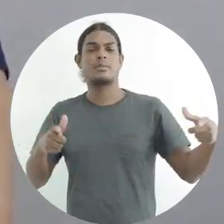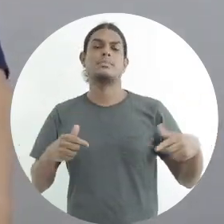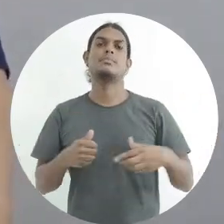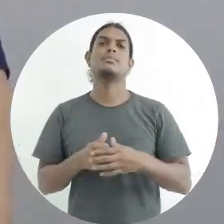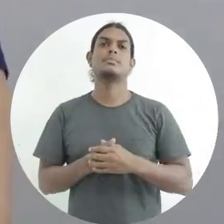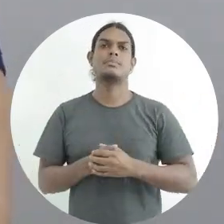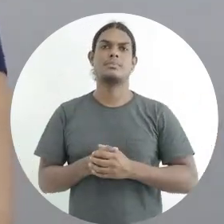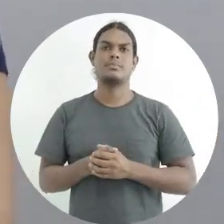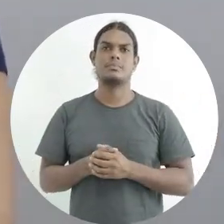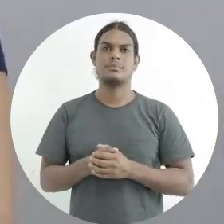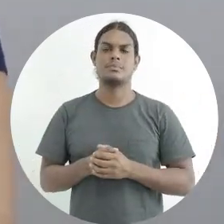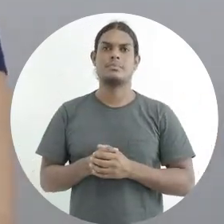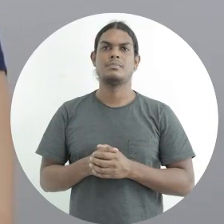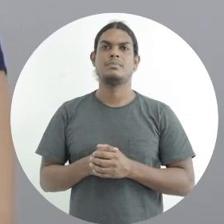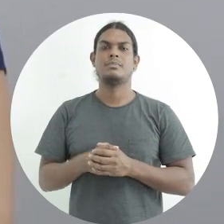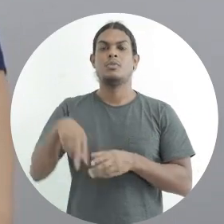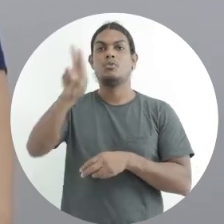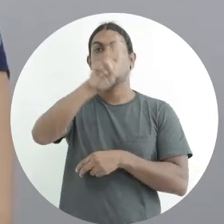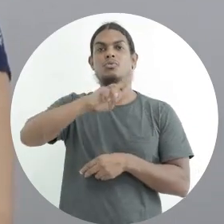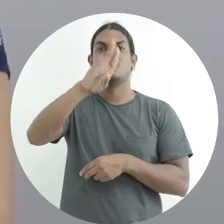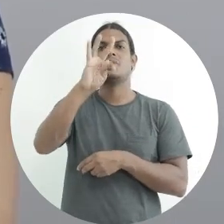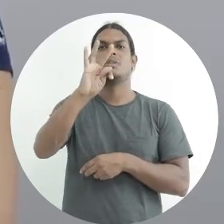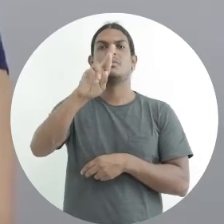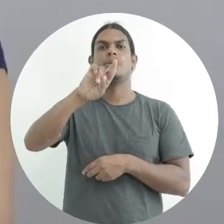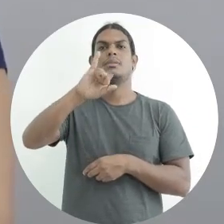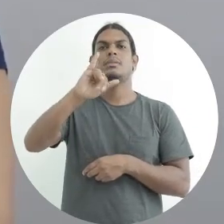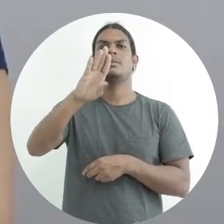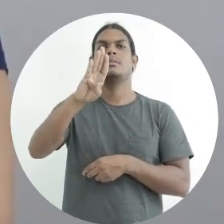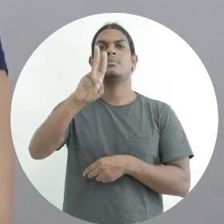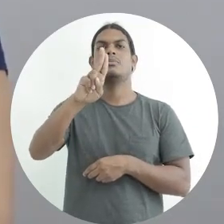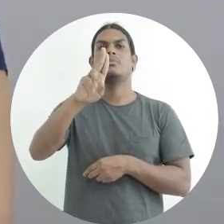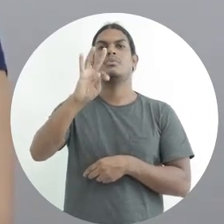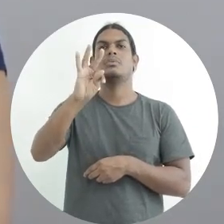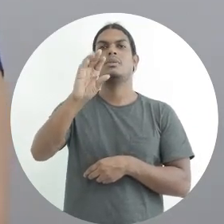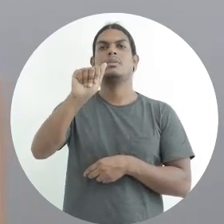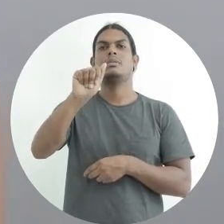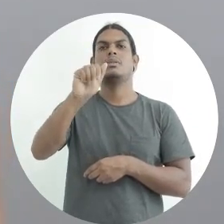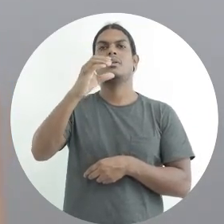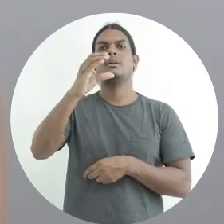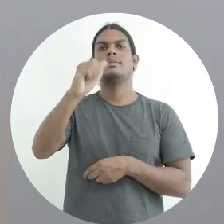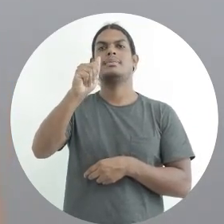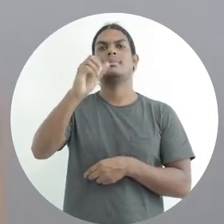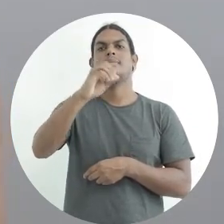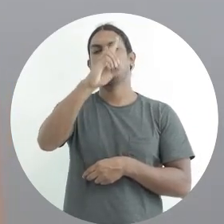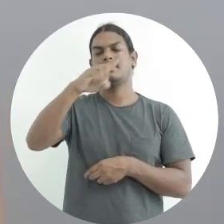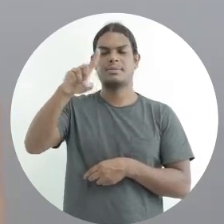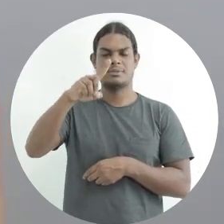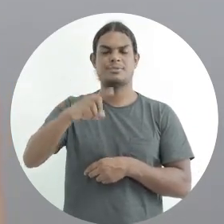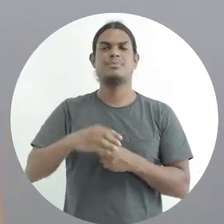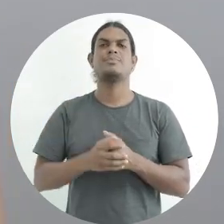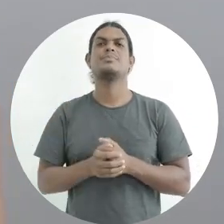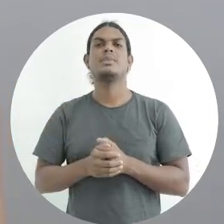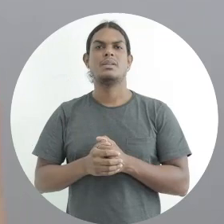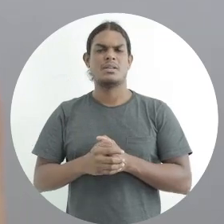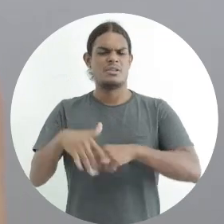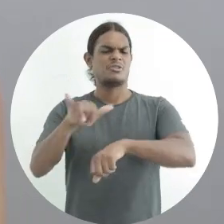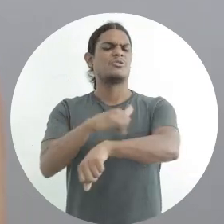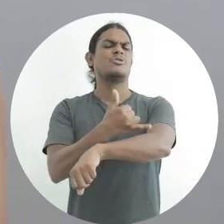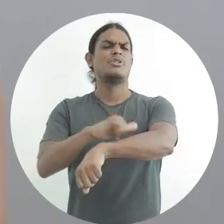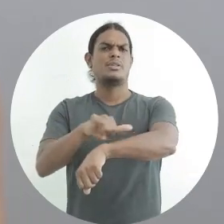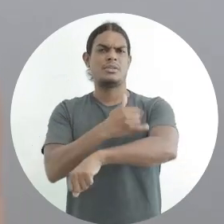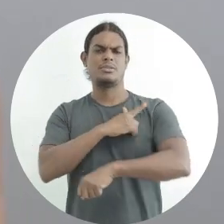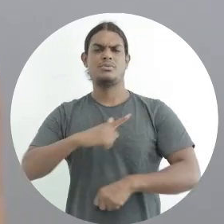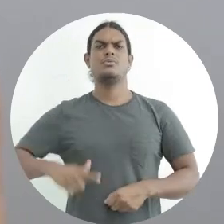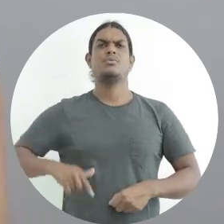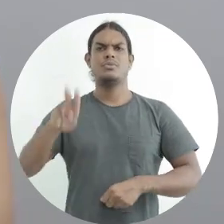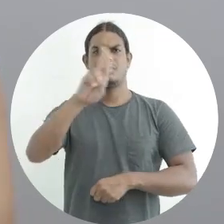moeda, através de novo da tributação, nessa economia, tá? São manobras que normalmente o governo faz e a